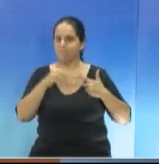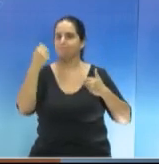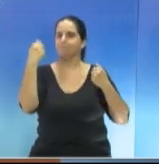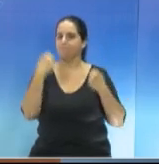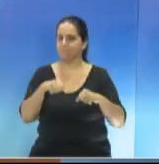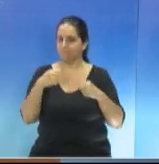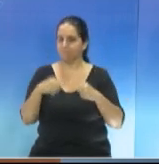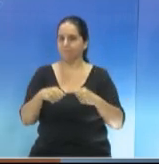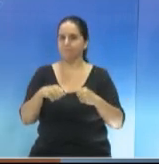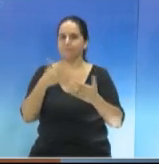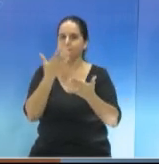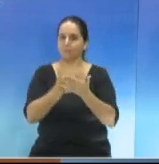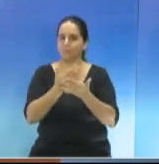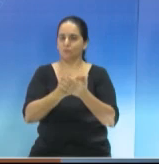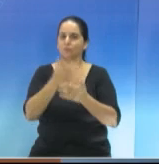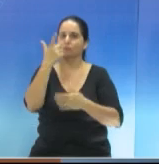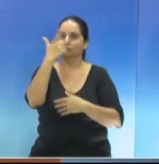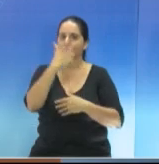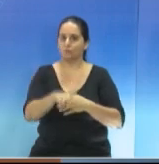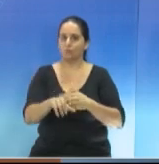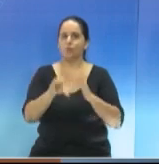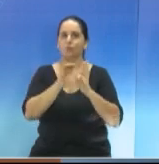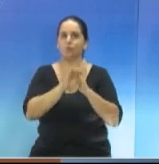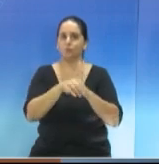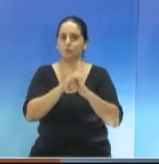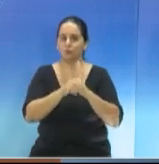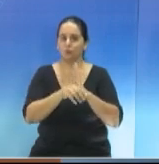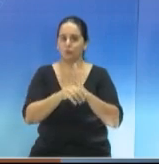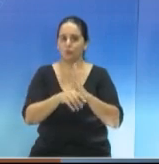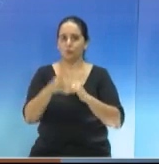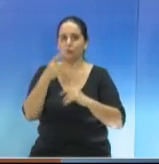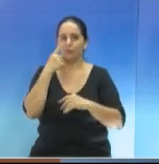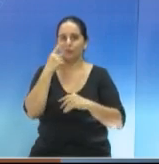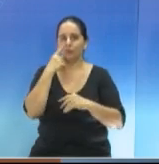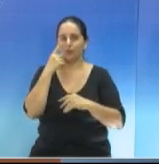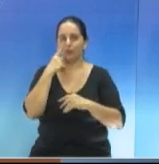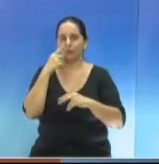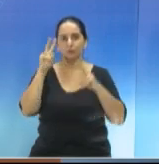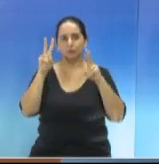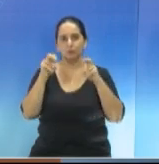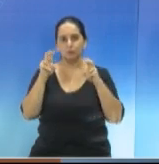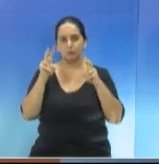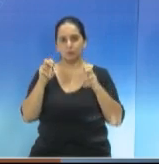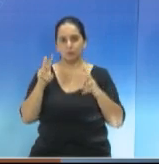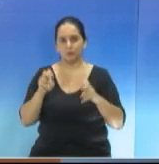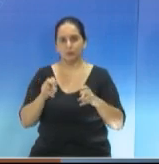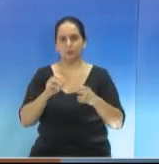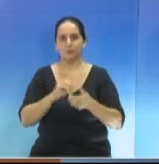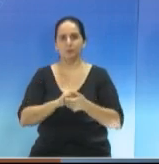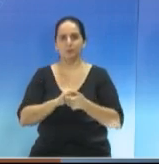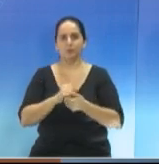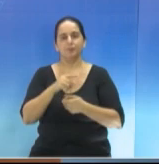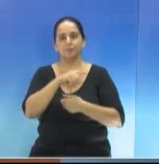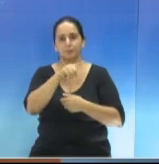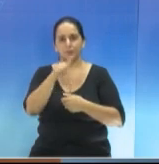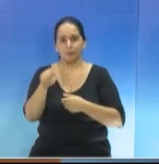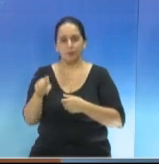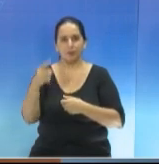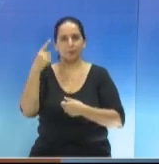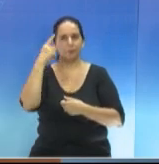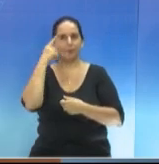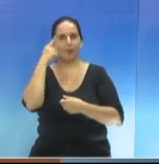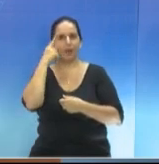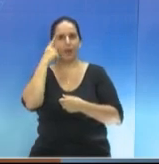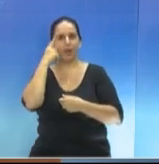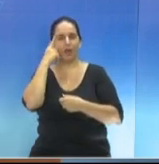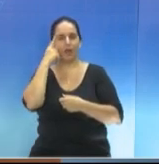vocês precisam revisar alguns conteúdos. Então, volta lá na primeira série, são esses assuntos lá. Então, que